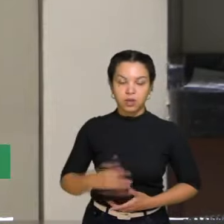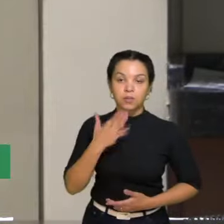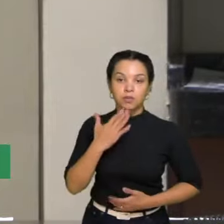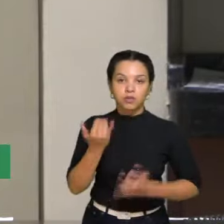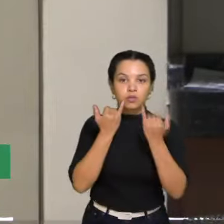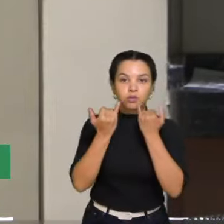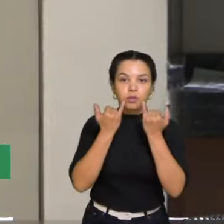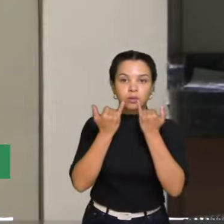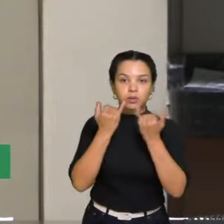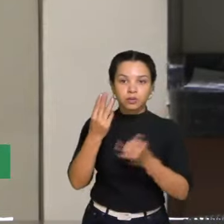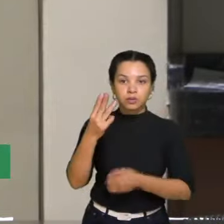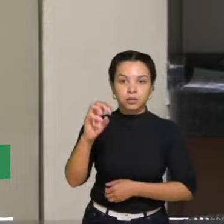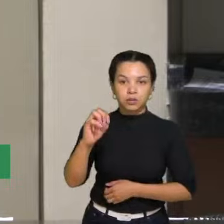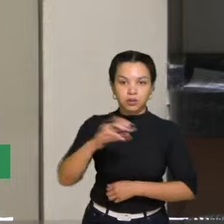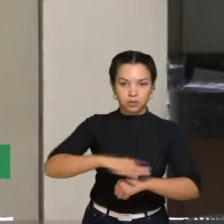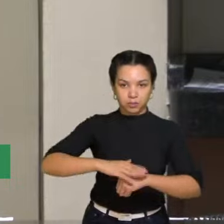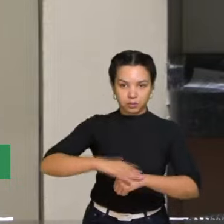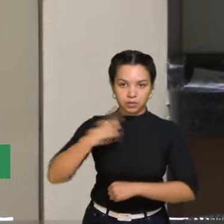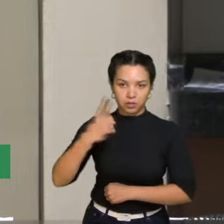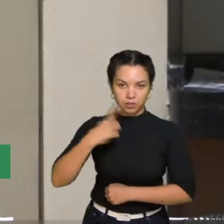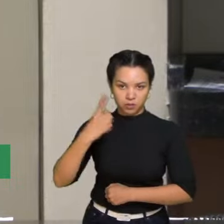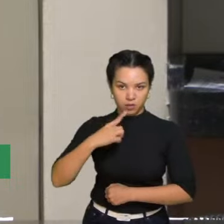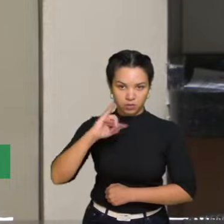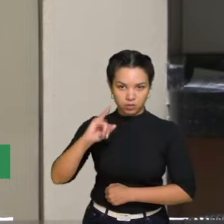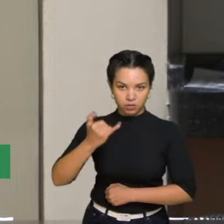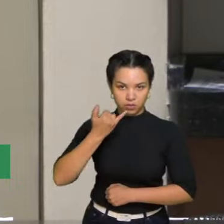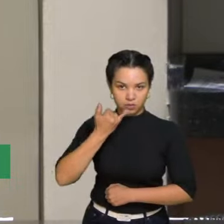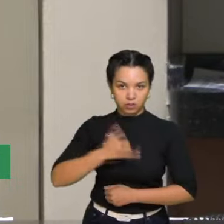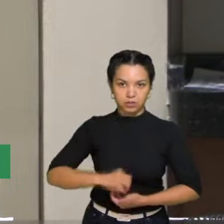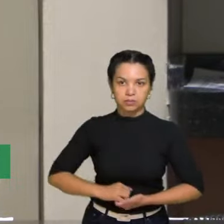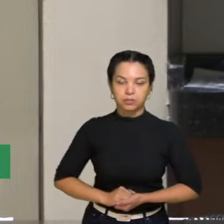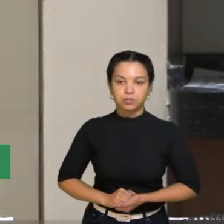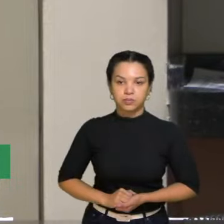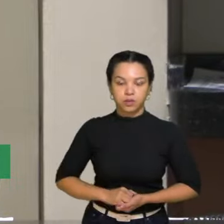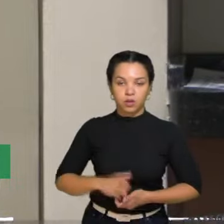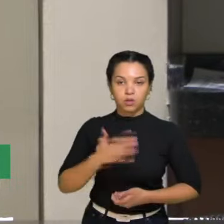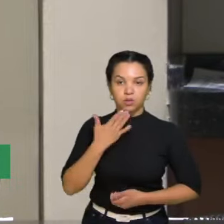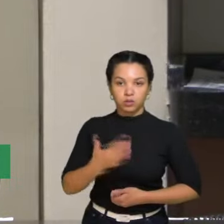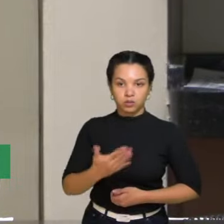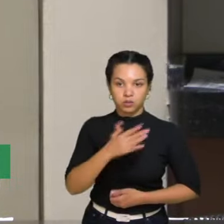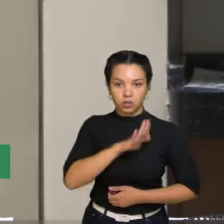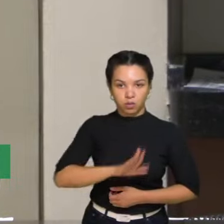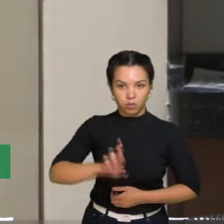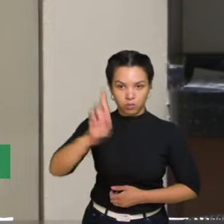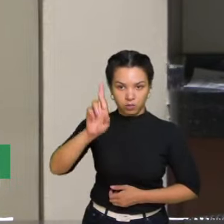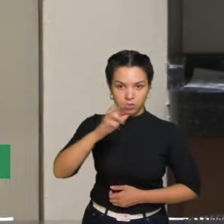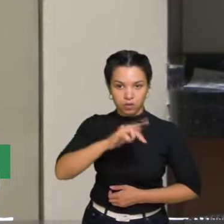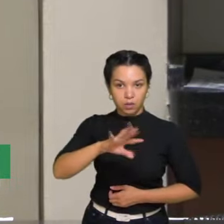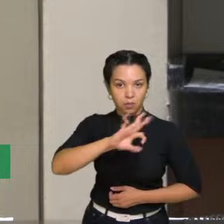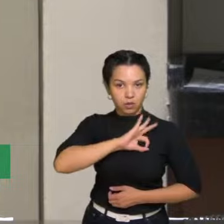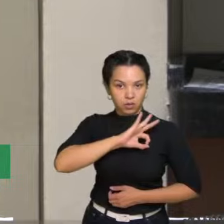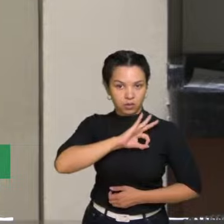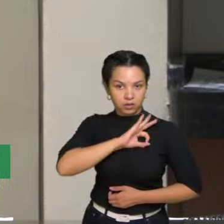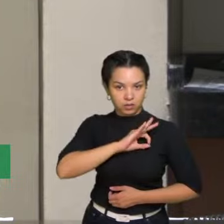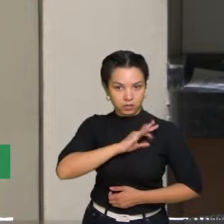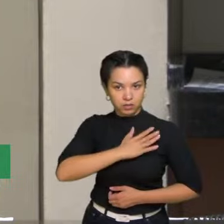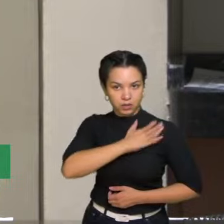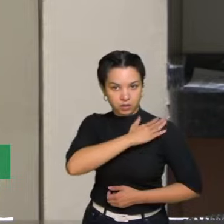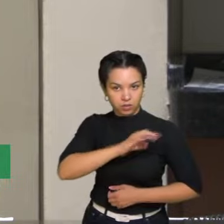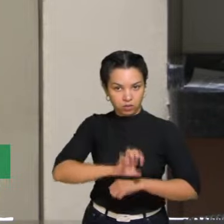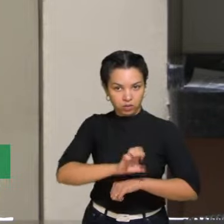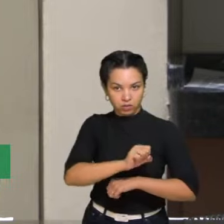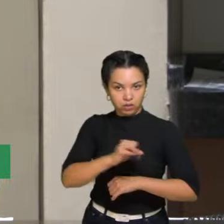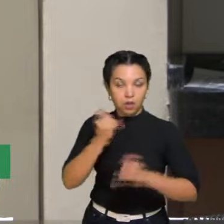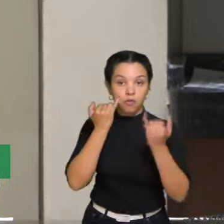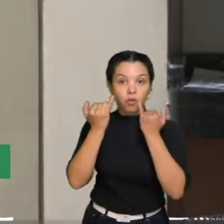informação 30, autor deputado Jessé Lopes, solicitando ao comandante da Polícia Militar do Estado de Santa Catarina informações acerca dos números